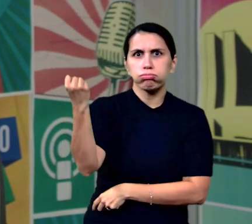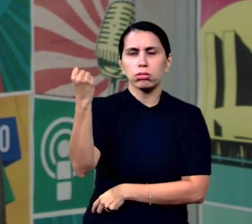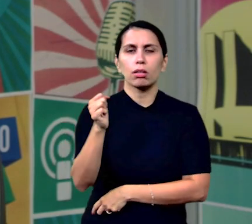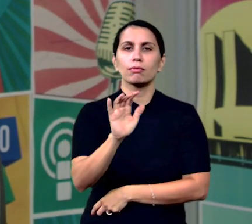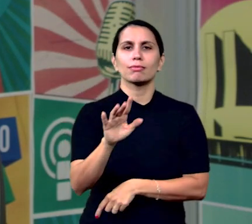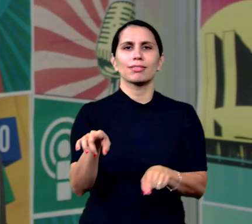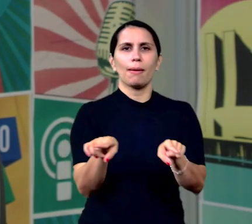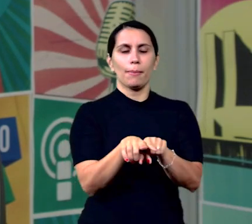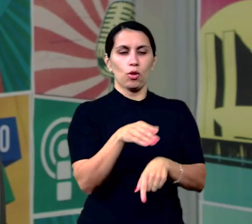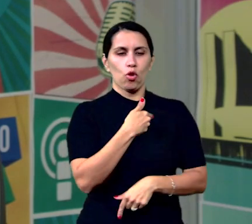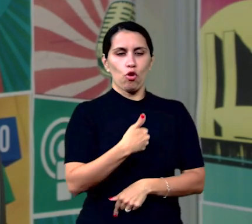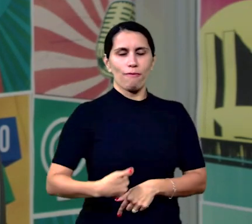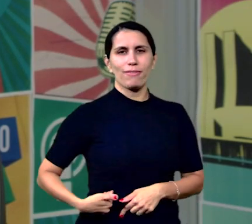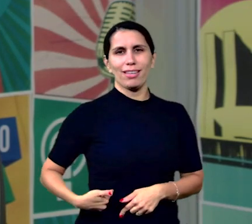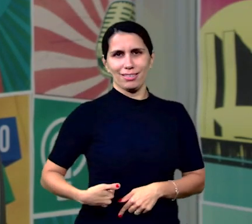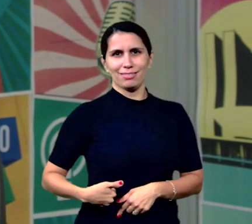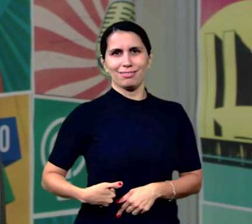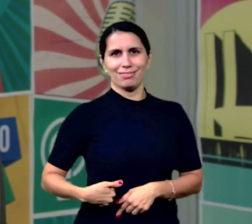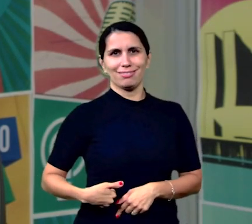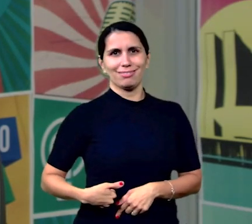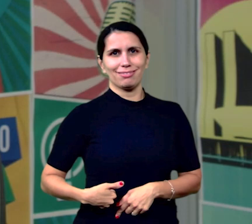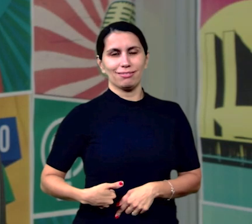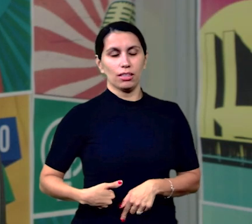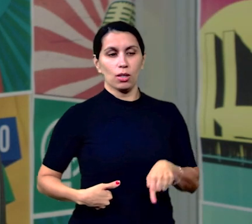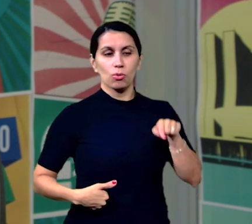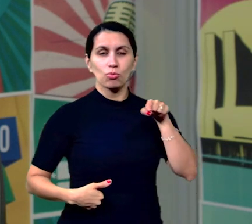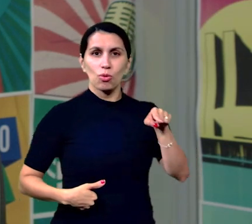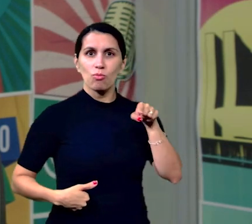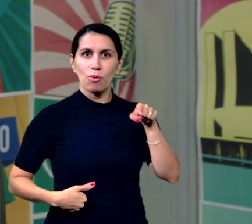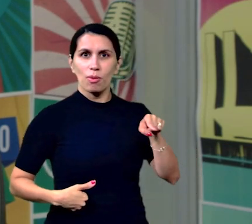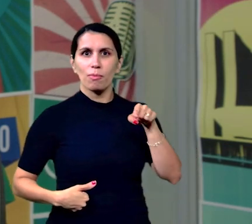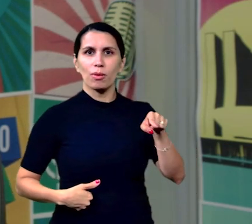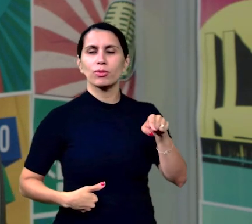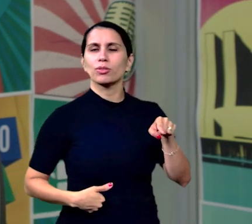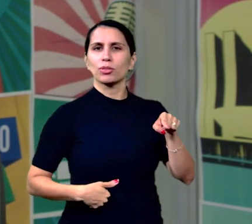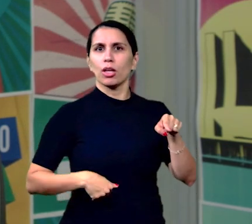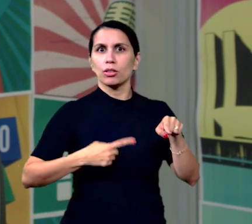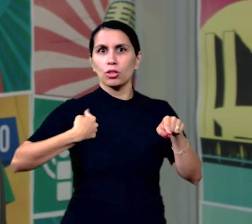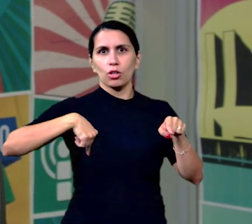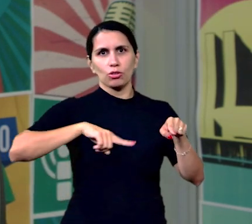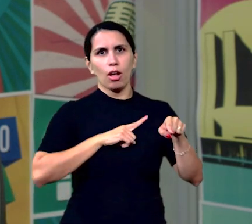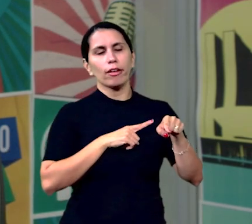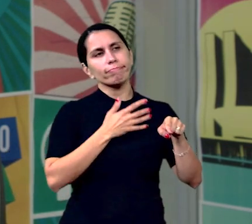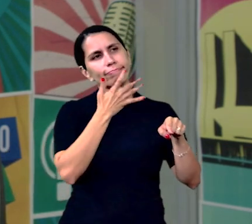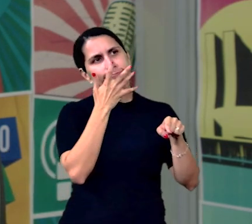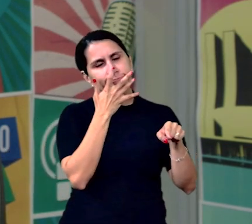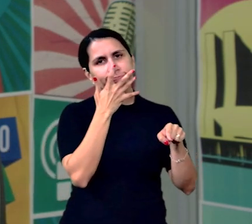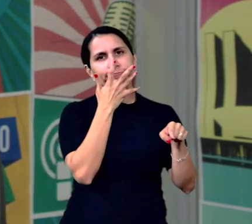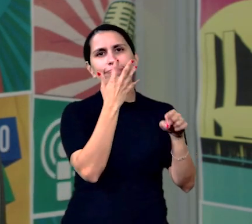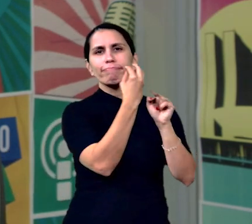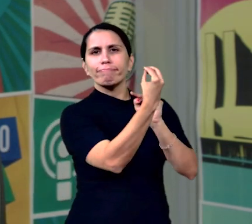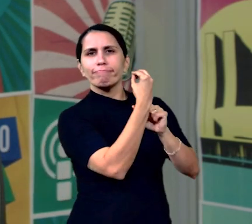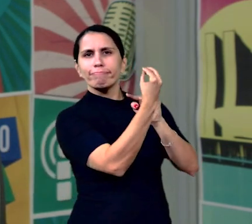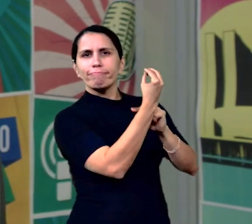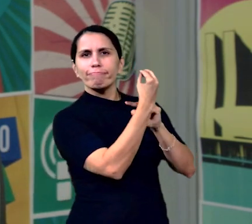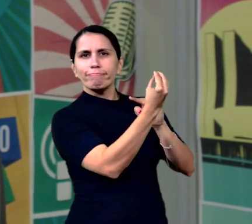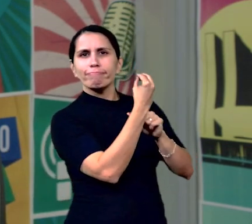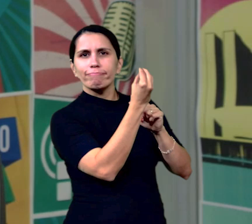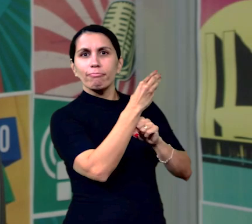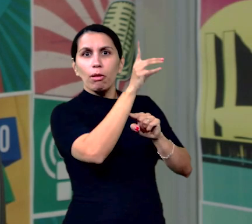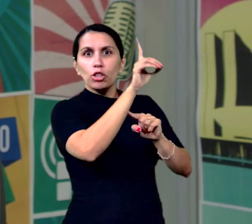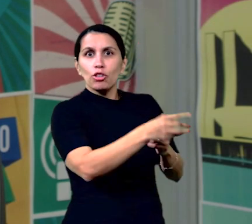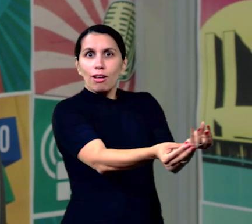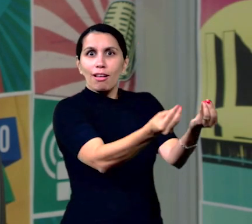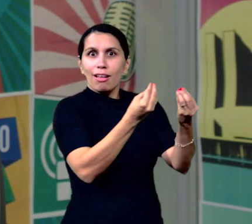o que fala do Estado, né, porque o Uhum. Estado é aquilo que a gente deveria, né, ser o provedor, né, e o promotor de direitos. Então,